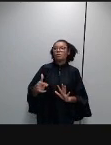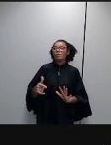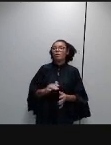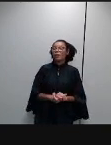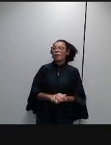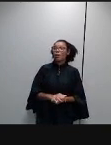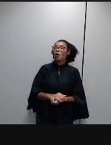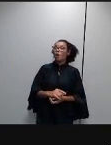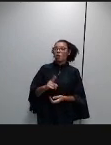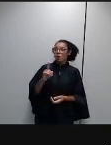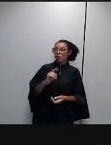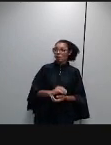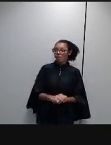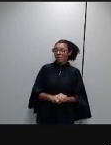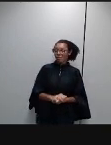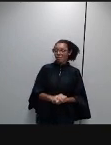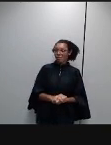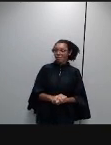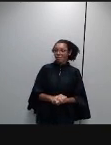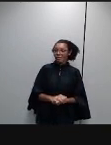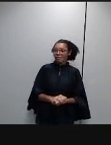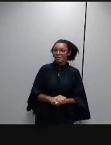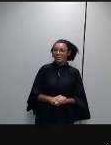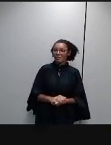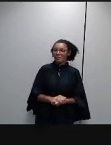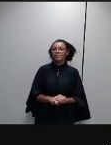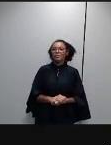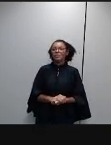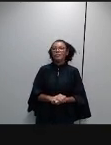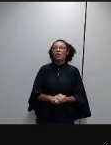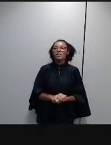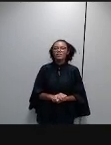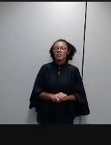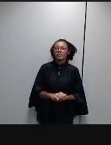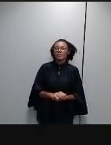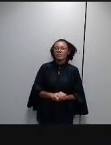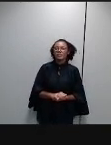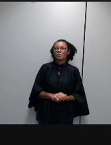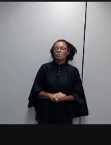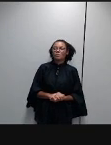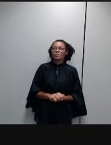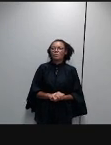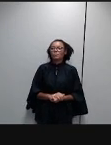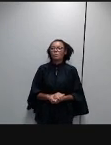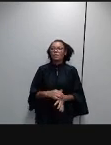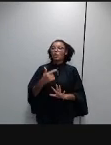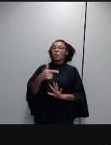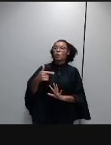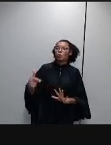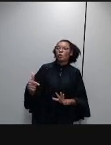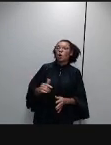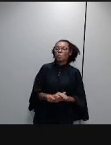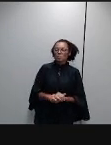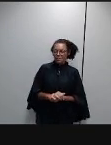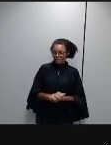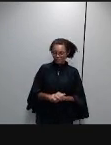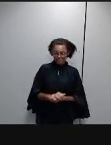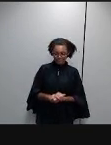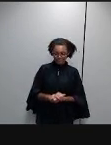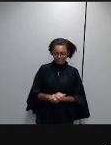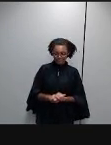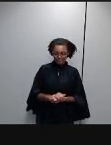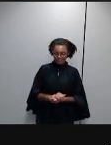existe óbice pelo menos moral a forma existe óbice legal e jurisprudencial